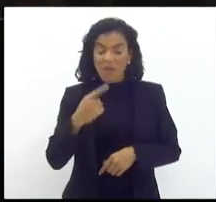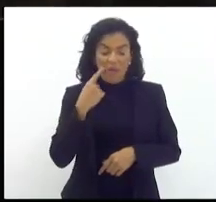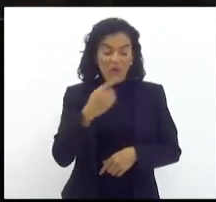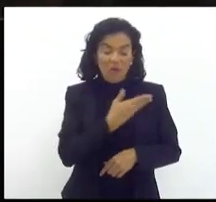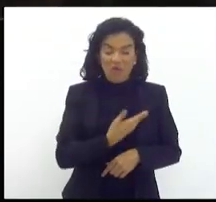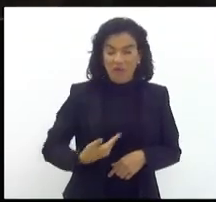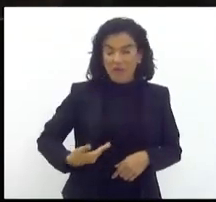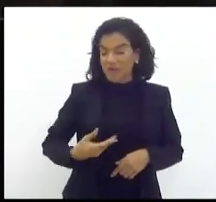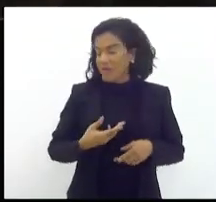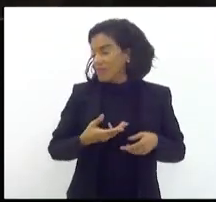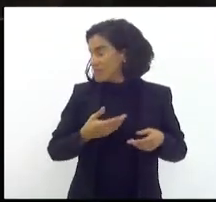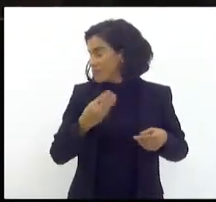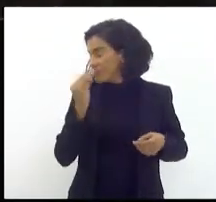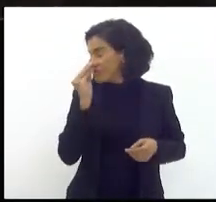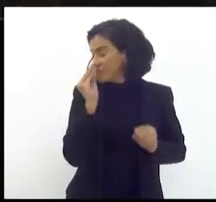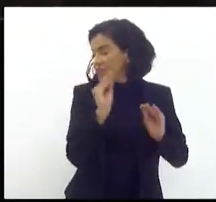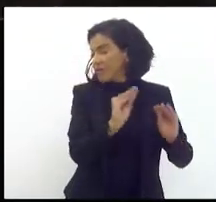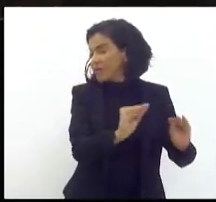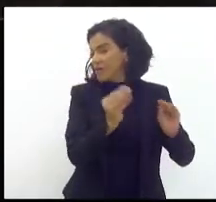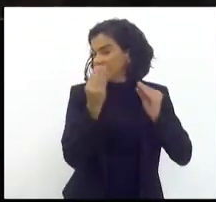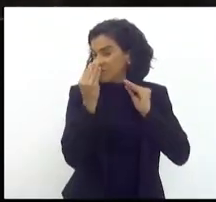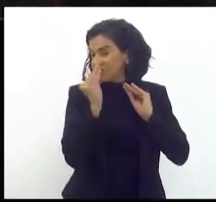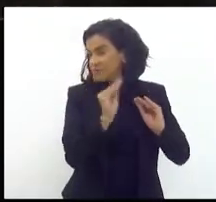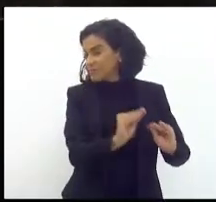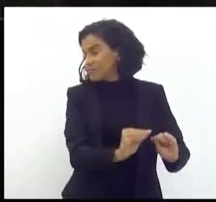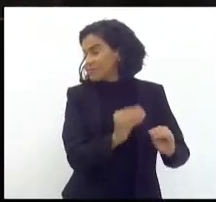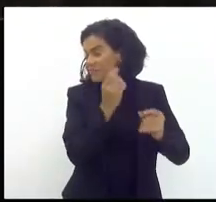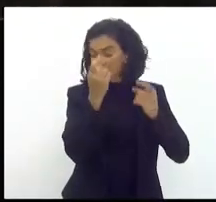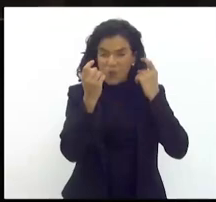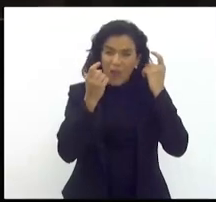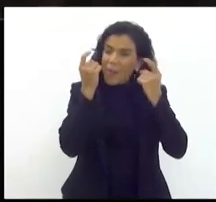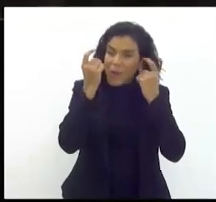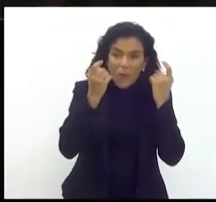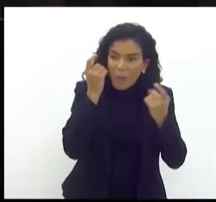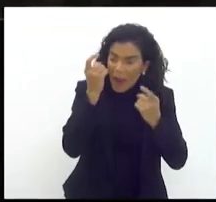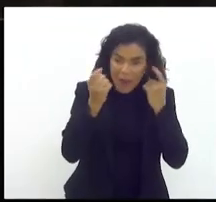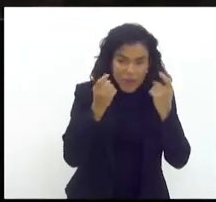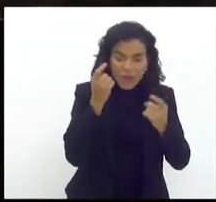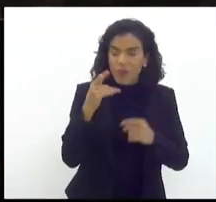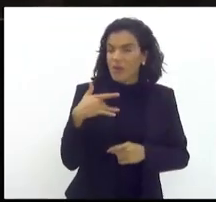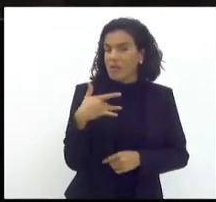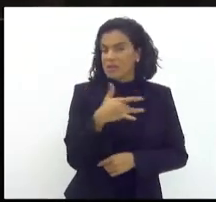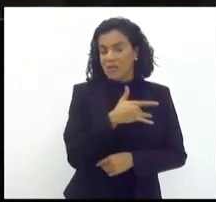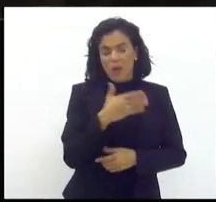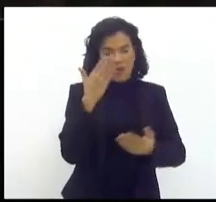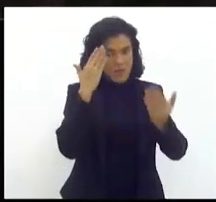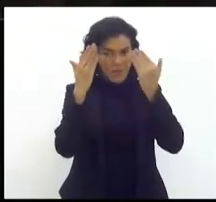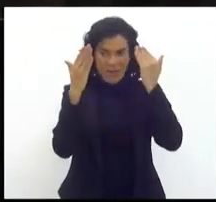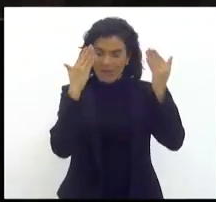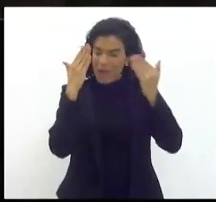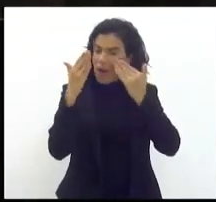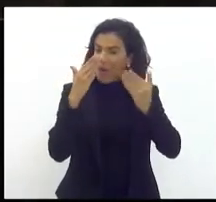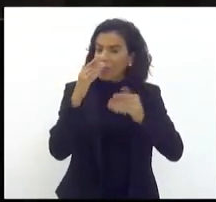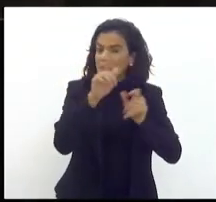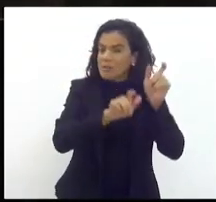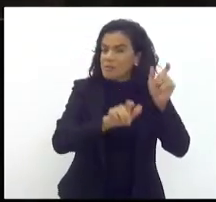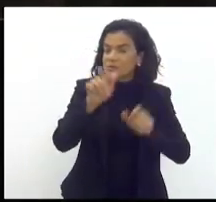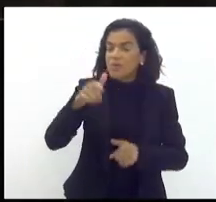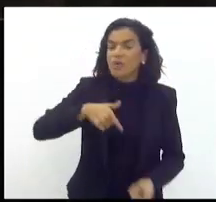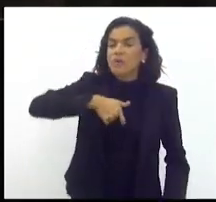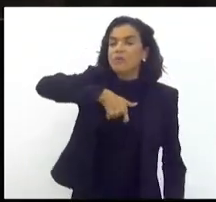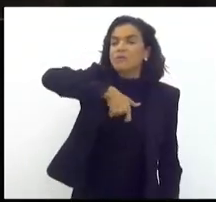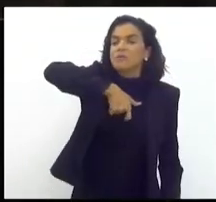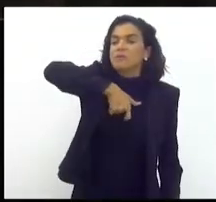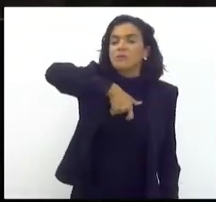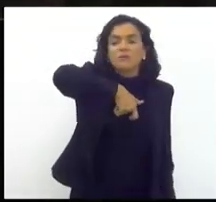ignorou ignorou porque não tá preocupado com a saúde mental de quem carrega um